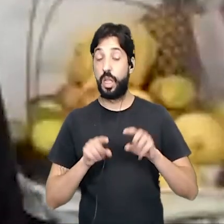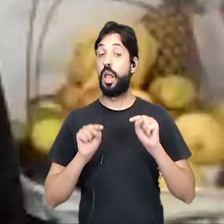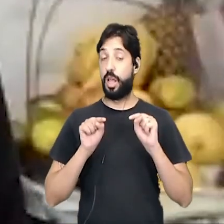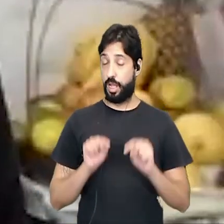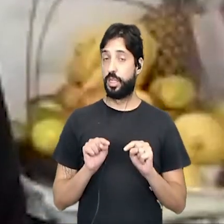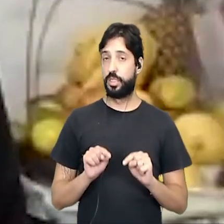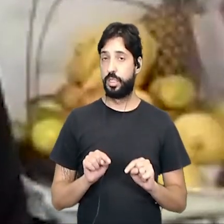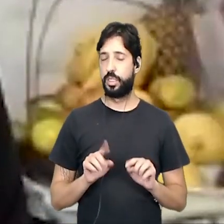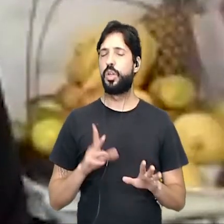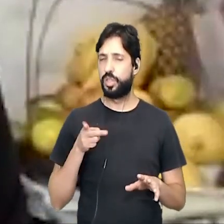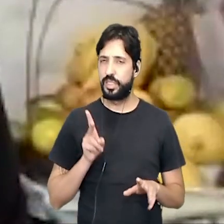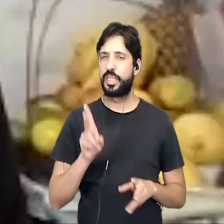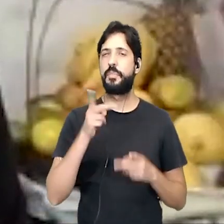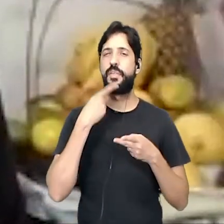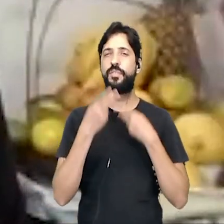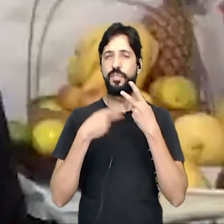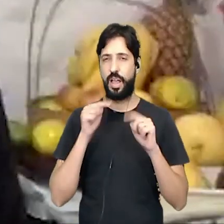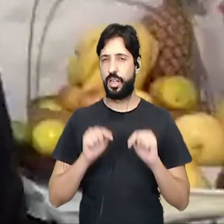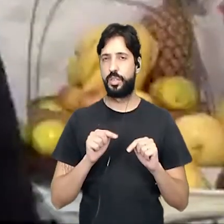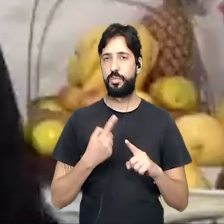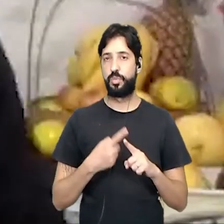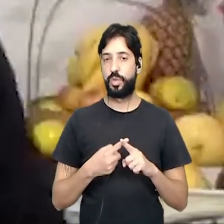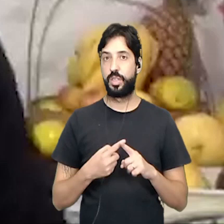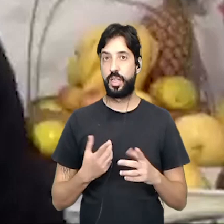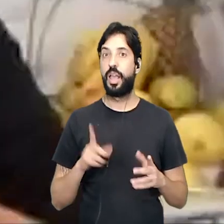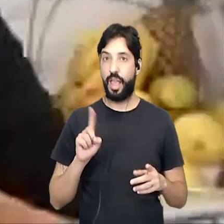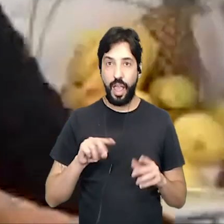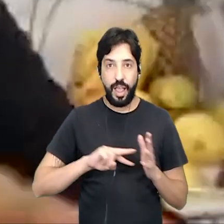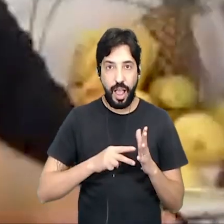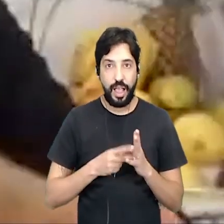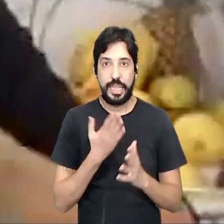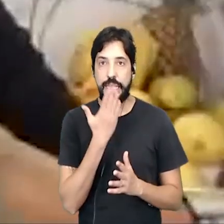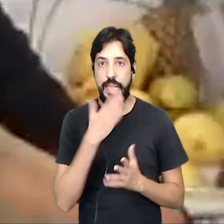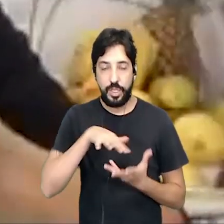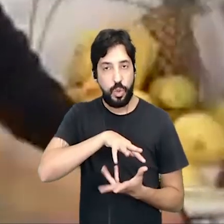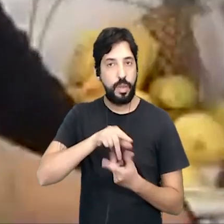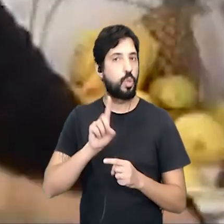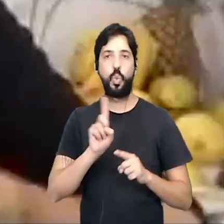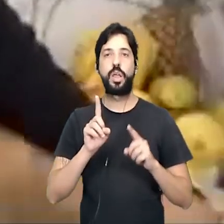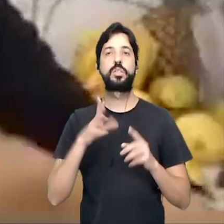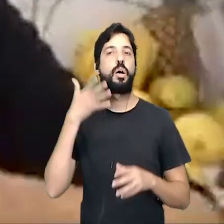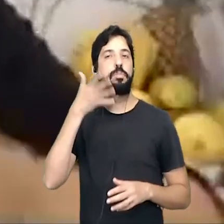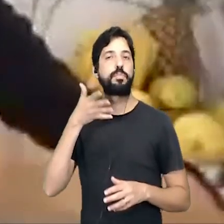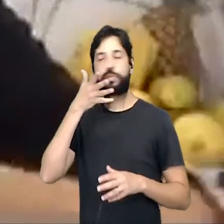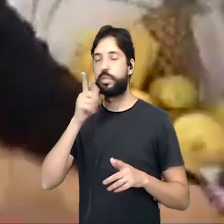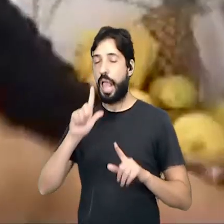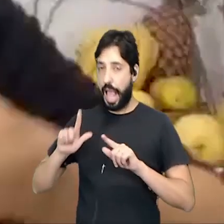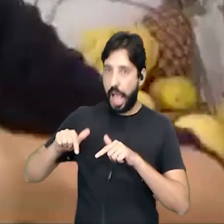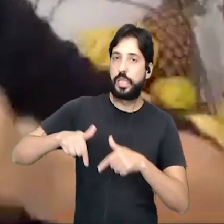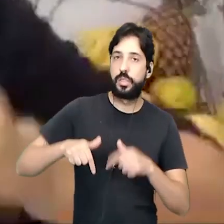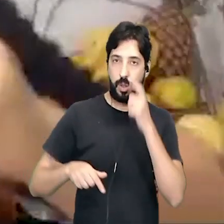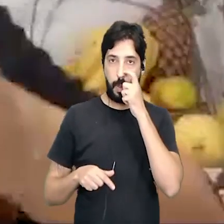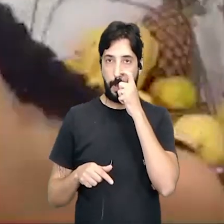indígenas. Então, ali, de alguma forma, eu estou sempre falando isso porque, de alguma forma, assim, é isso, assim, o silêncio do mundo ele não é